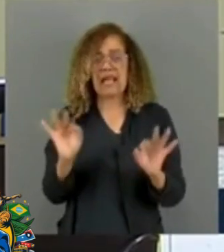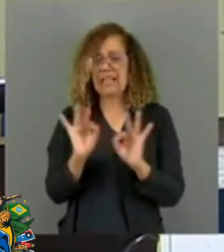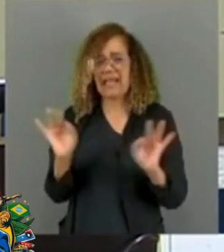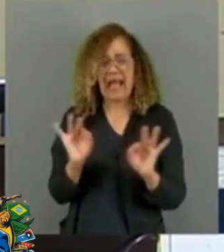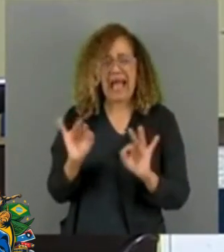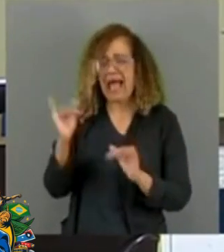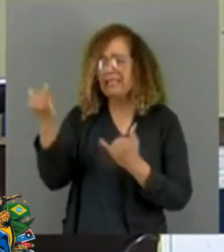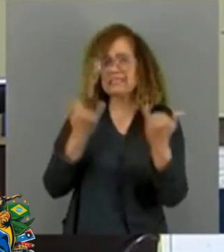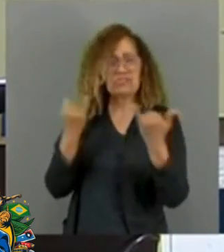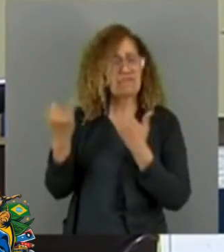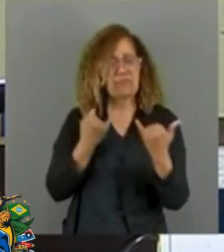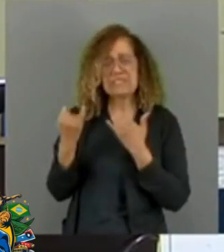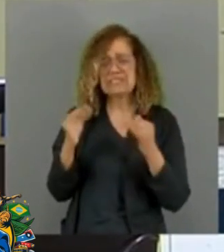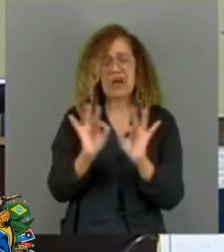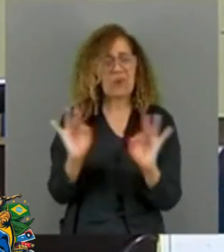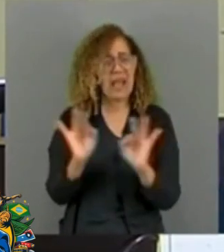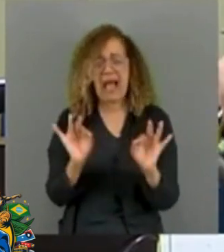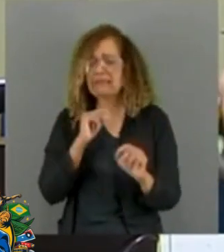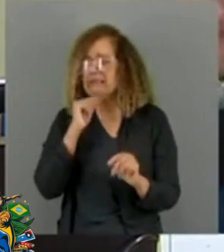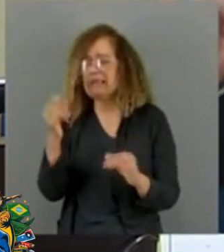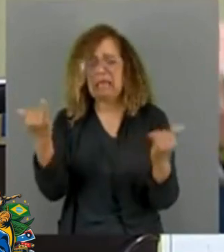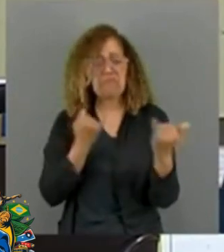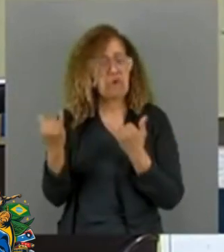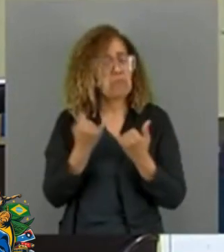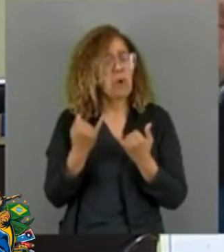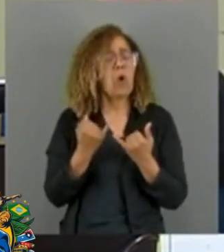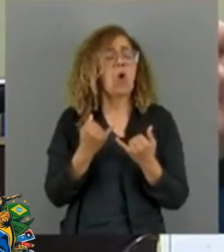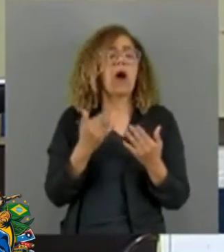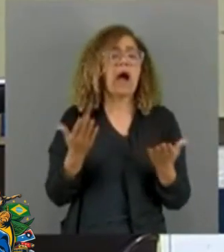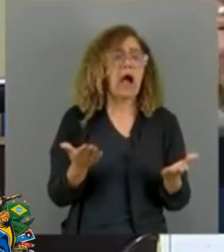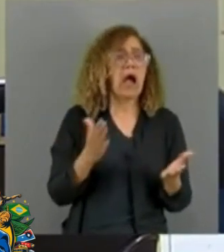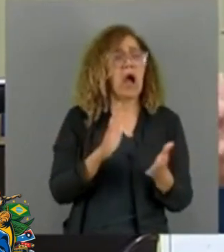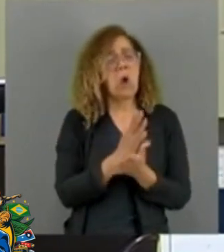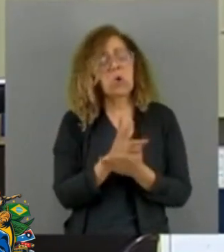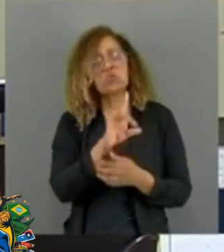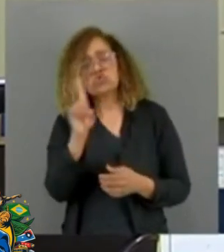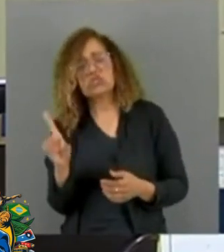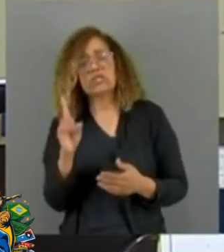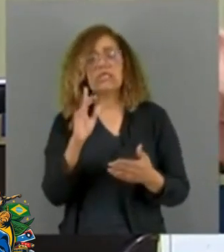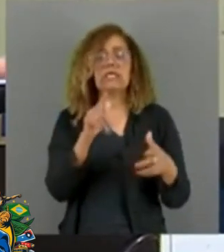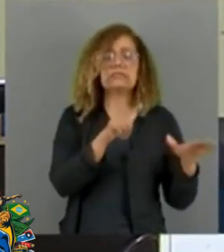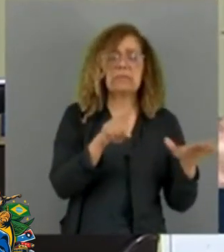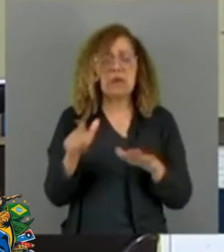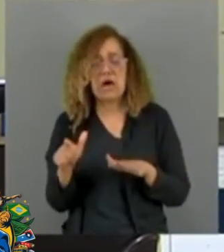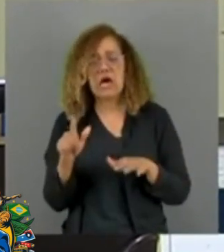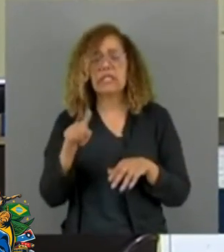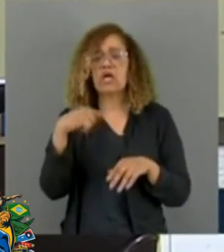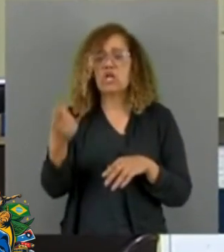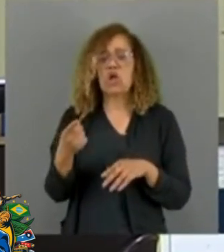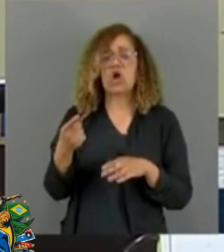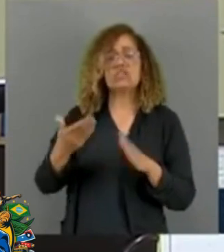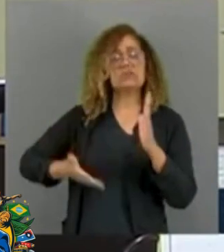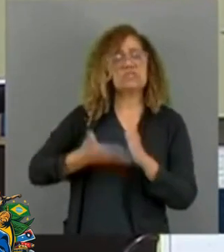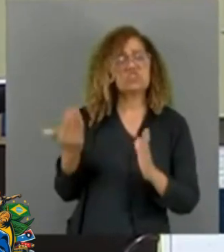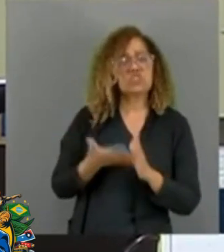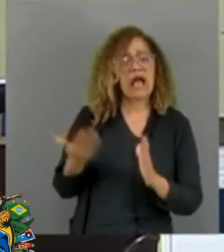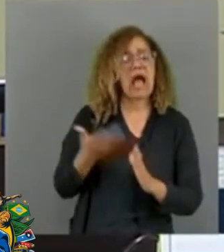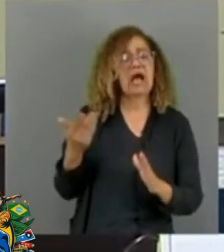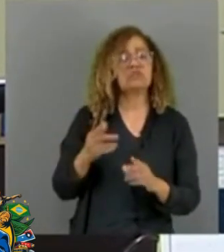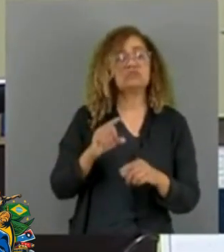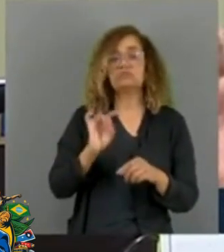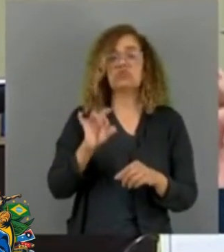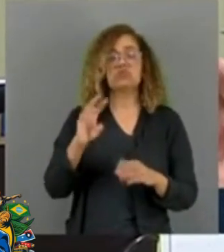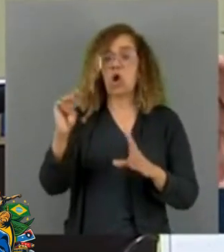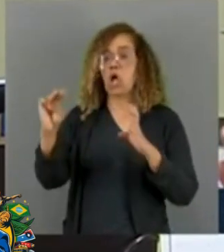aviso, sem nenhum aviso que, em instantes, em alguns dias, em algumas semanas, seríamos desmonetizados, recebemos um